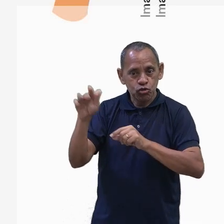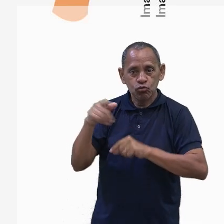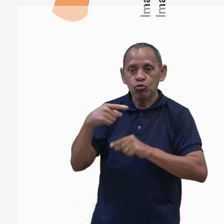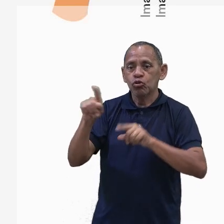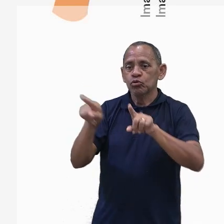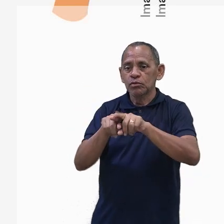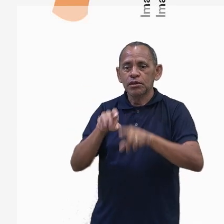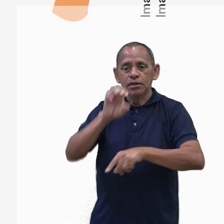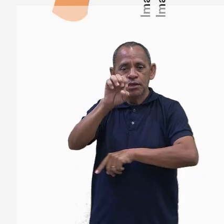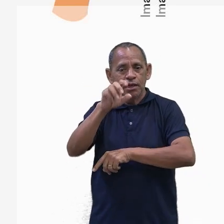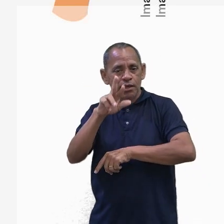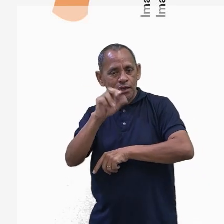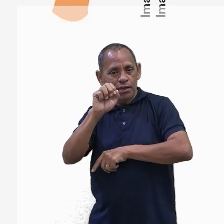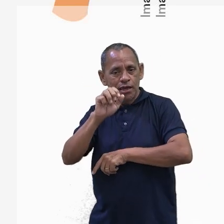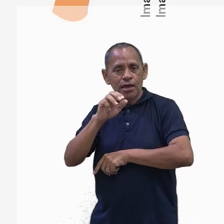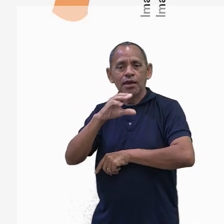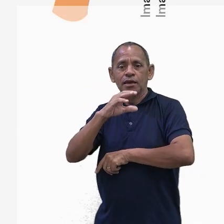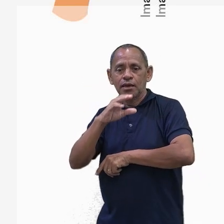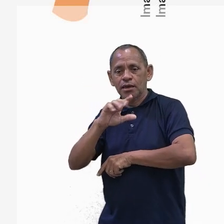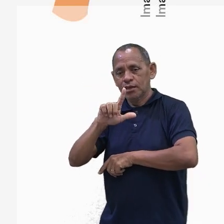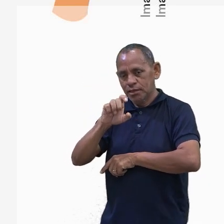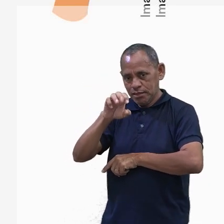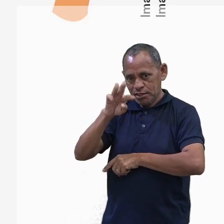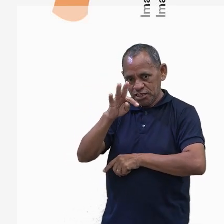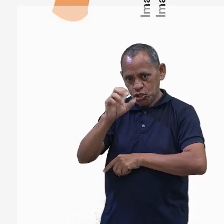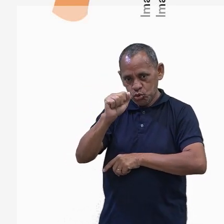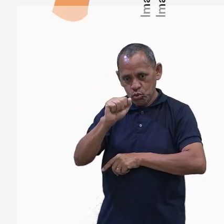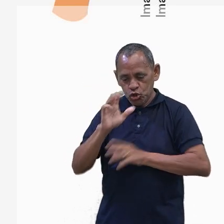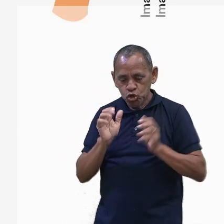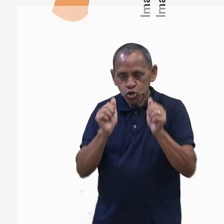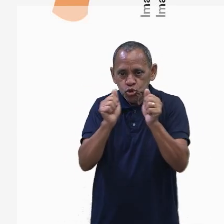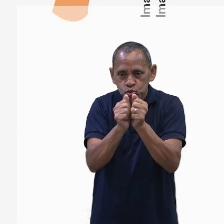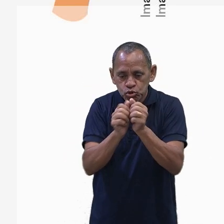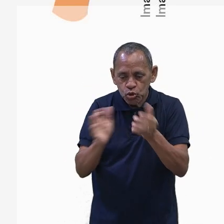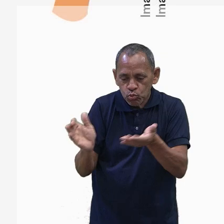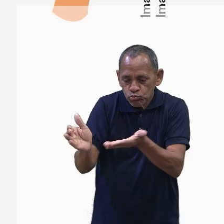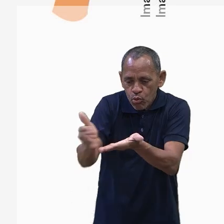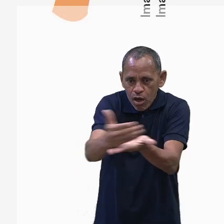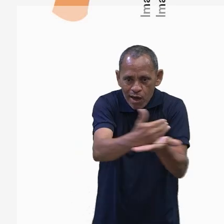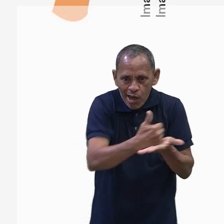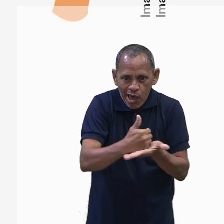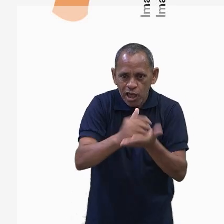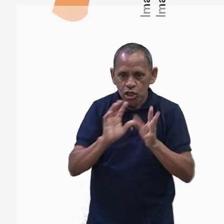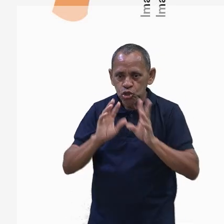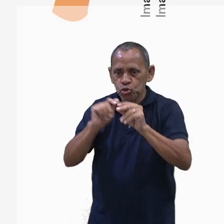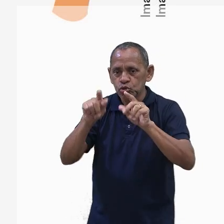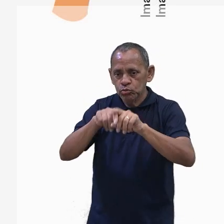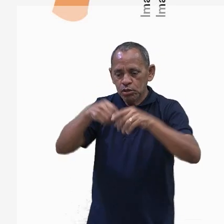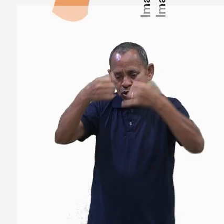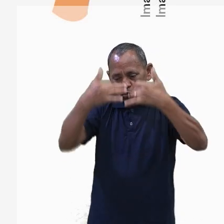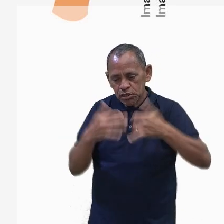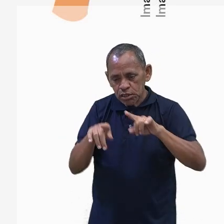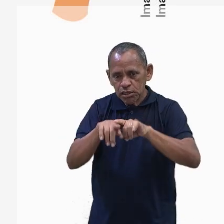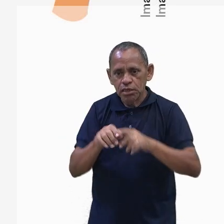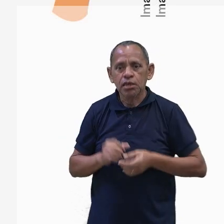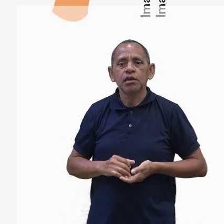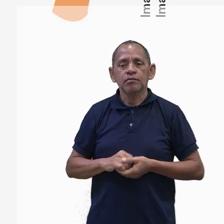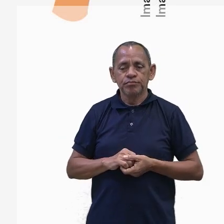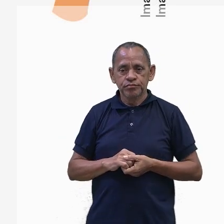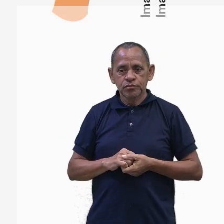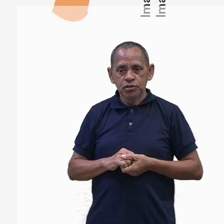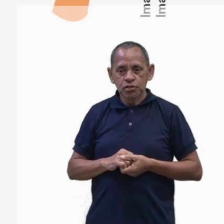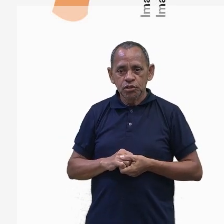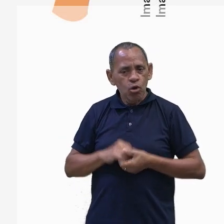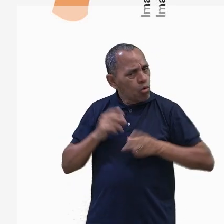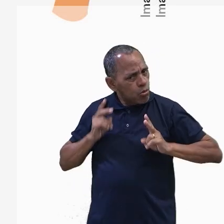chamado Heráclito, e ele faz o quê? Ele junta tudo ali, né? Ele enfatiza que nós estamos em constante mudança, em